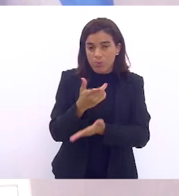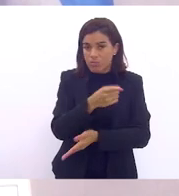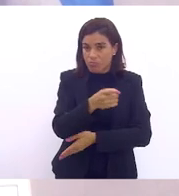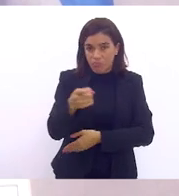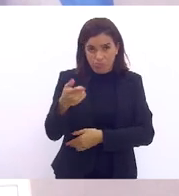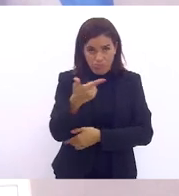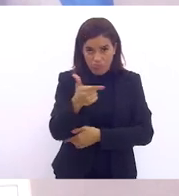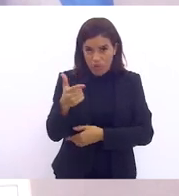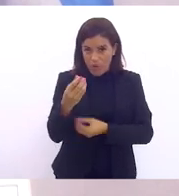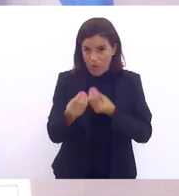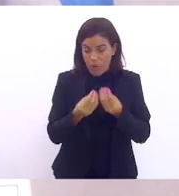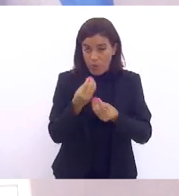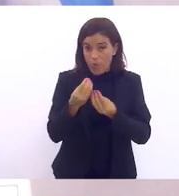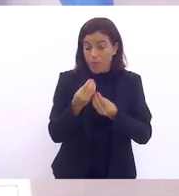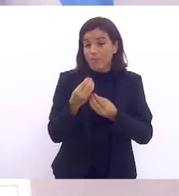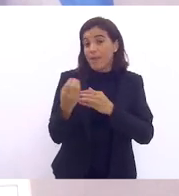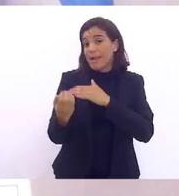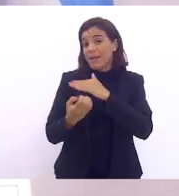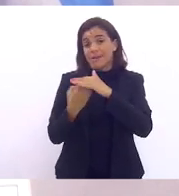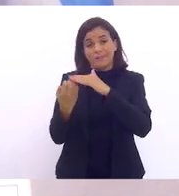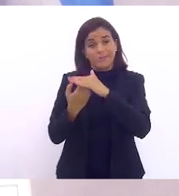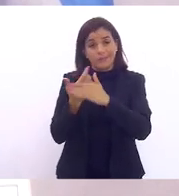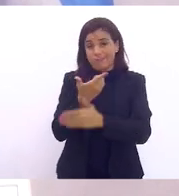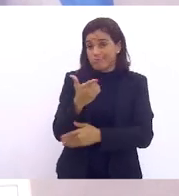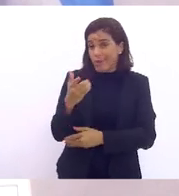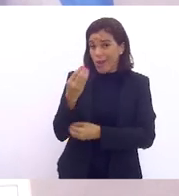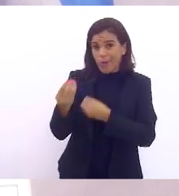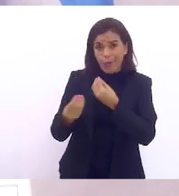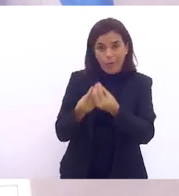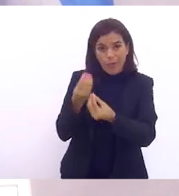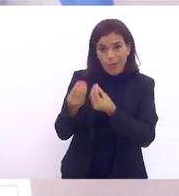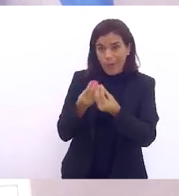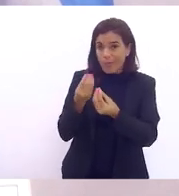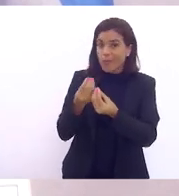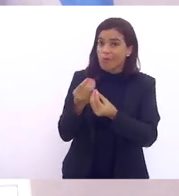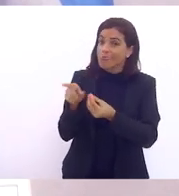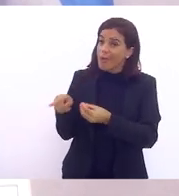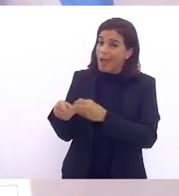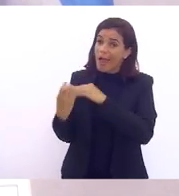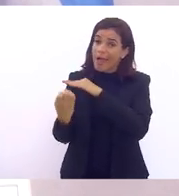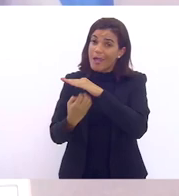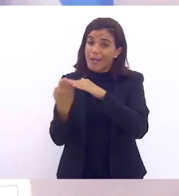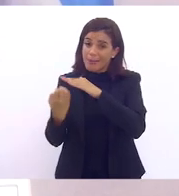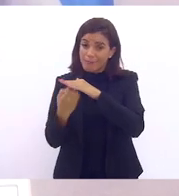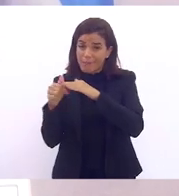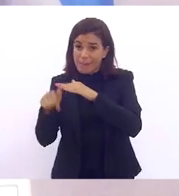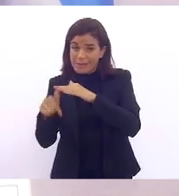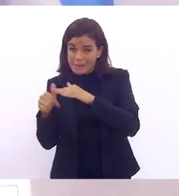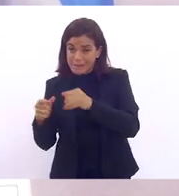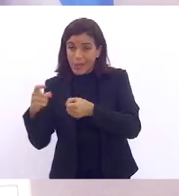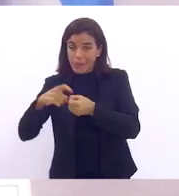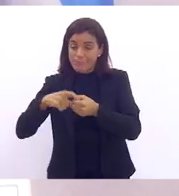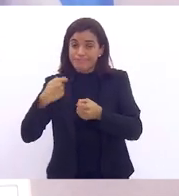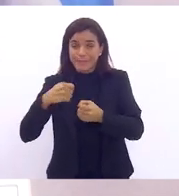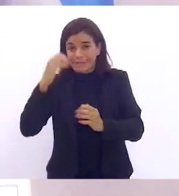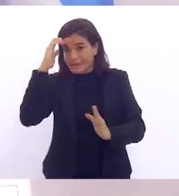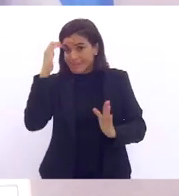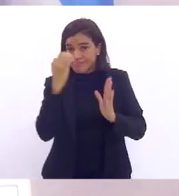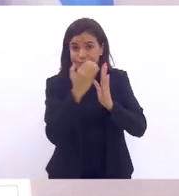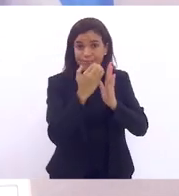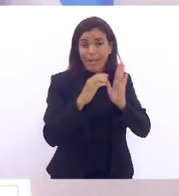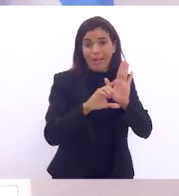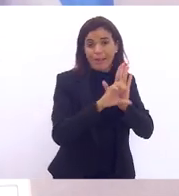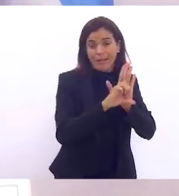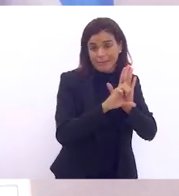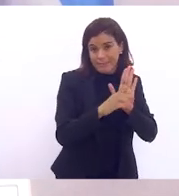como fazer isso a concessionária não tem como fazer resta paraa concessionária Cumprir o que tá na na legislação Tá